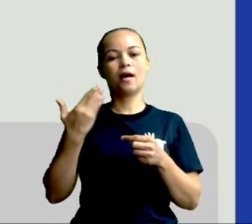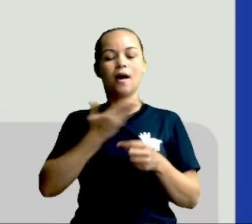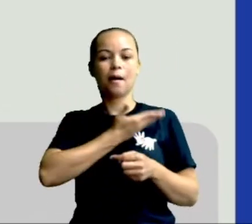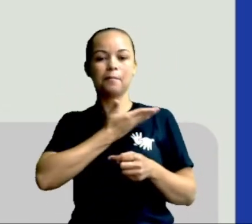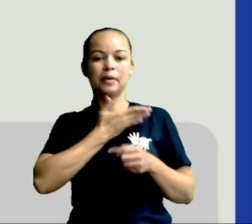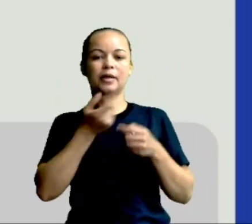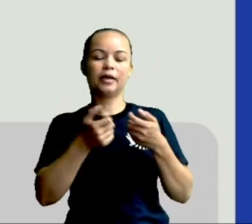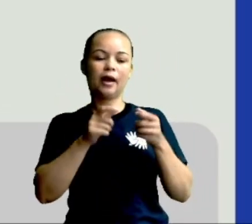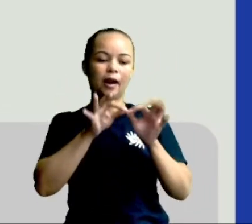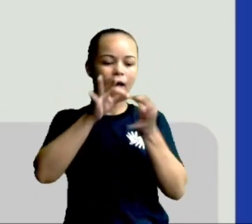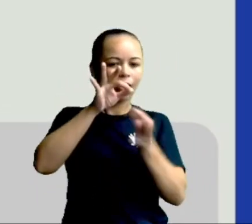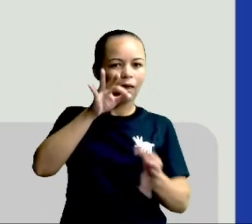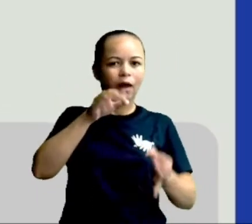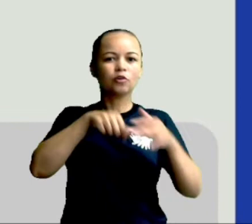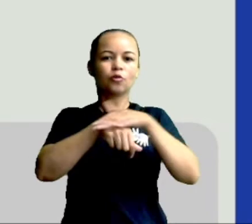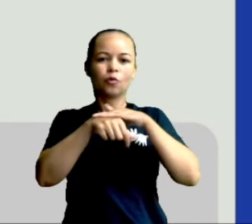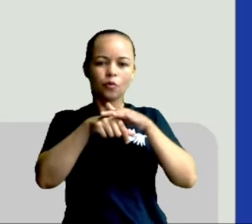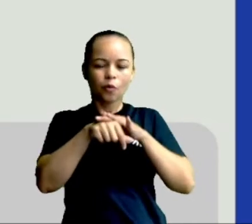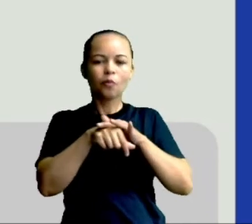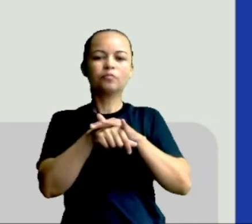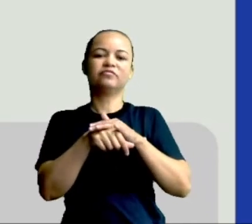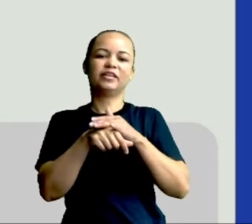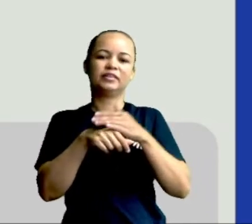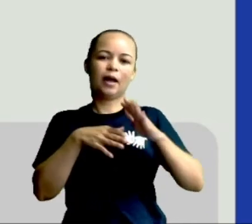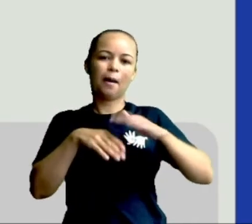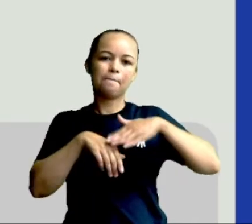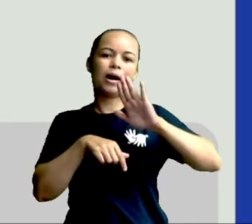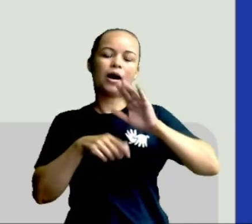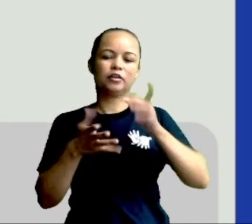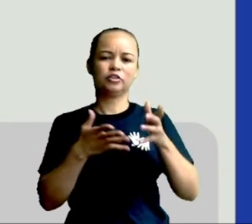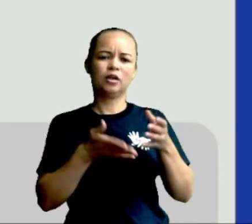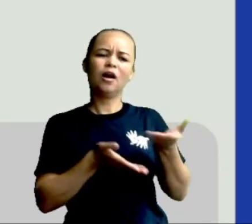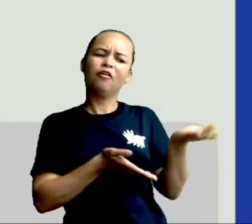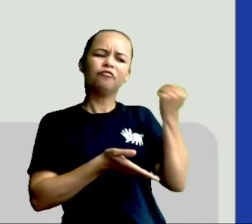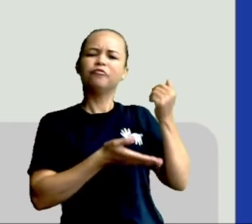de aumentar, de continuar com a duração da conversa. Vamos